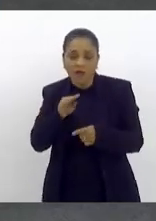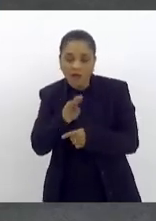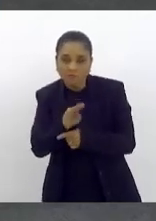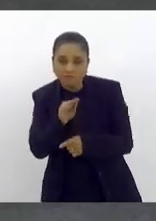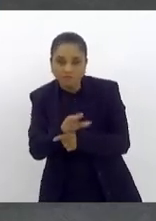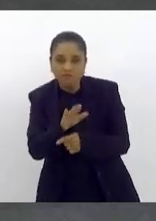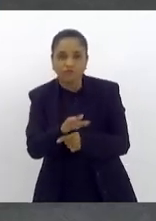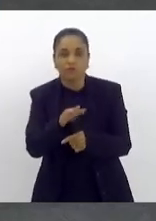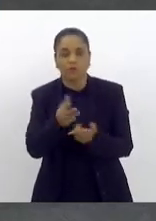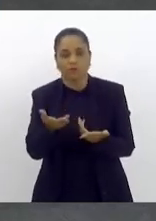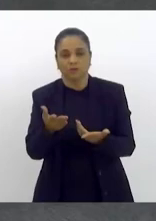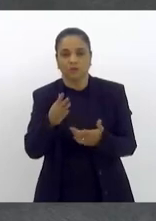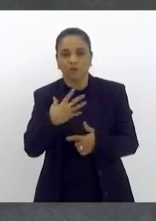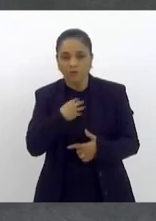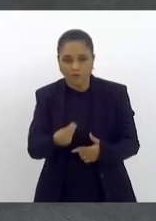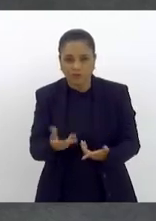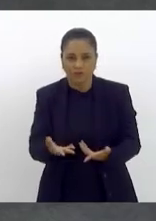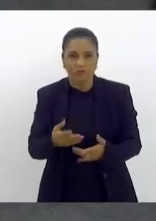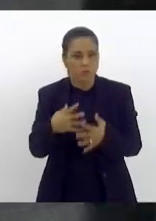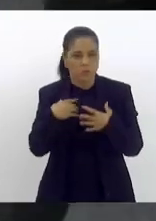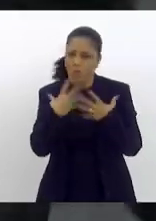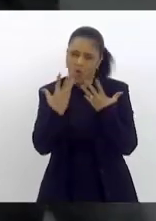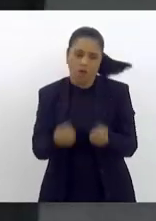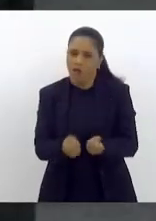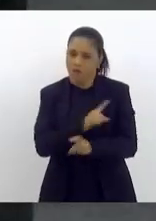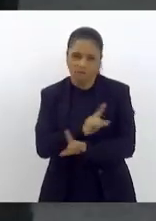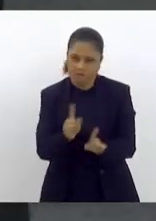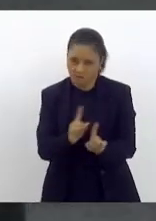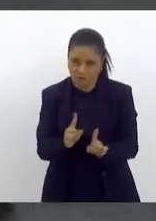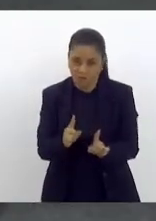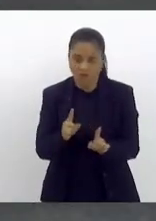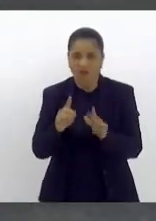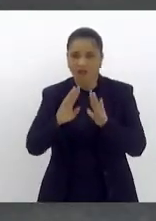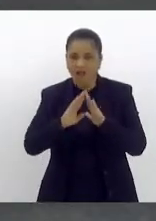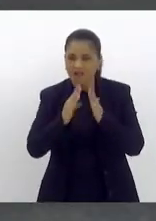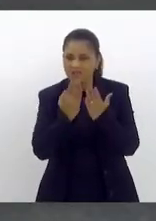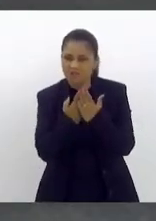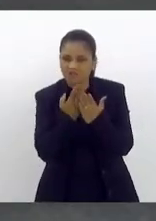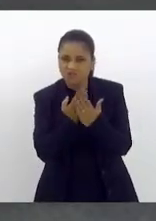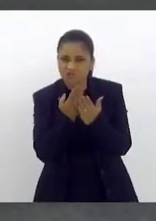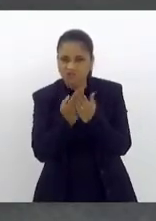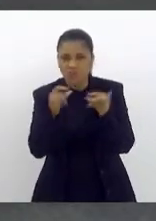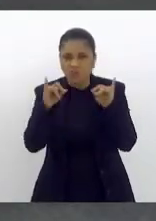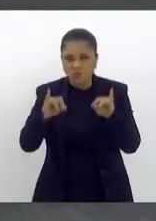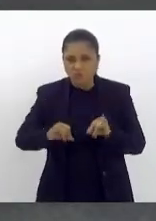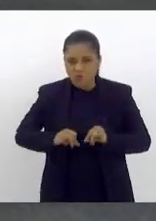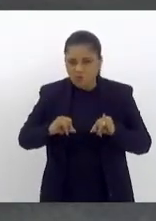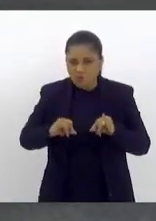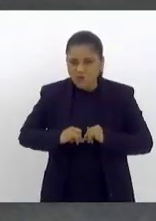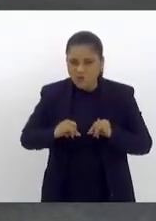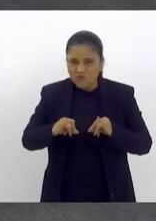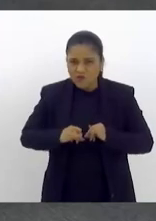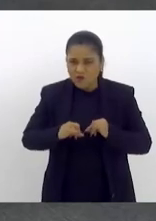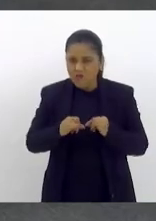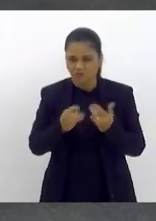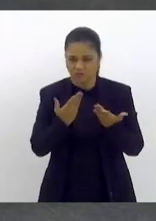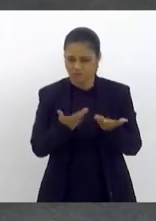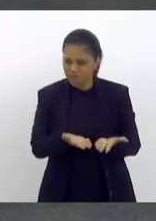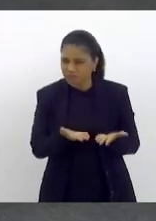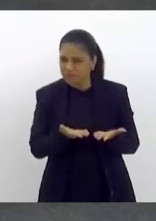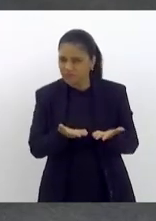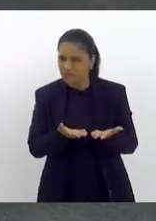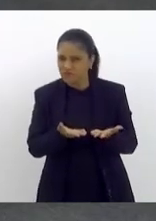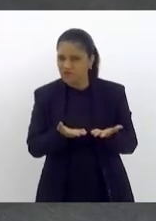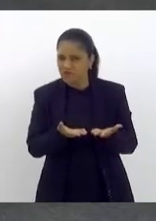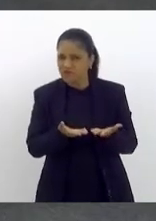Isso é inaceitável. A gente não pode deixar que as nossas escolas continuem sofrendo isso, porque, na prática, nós estamos